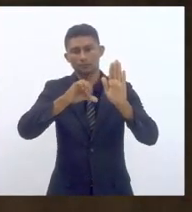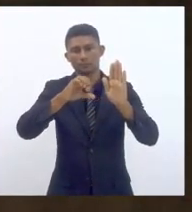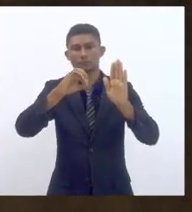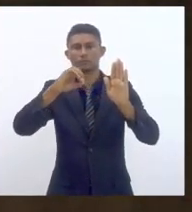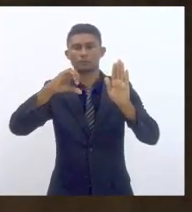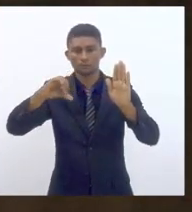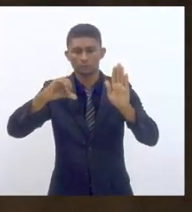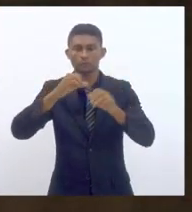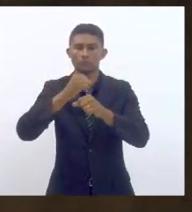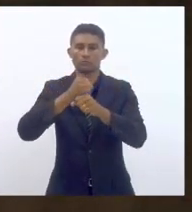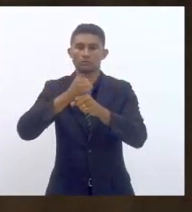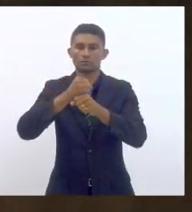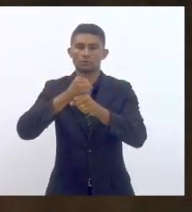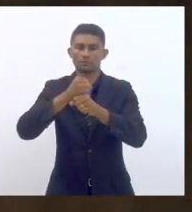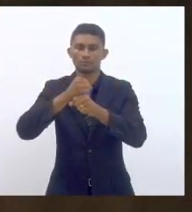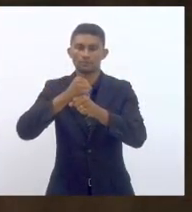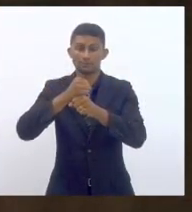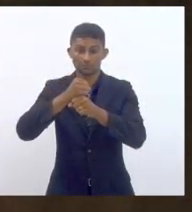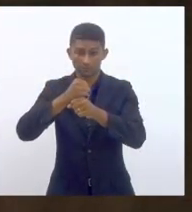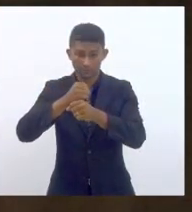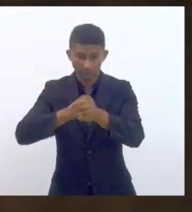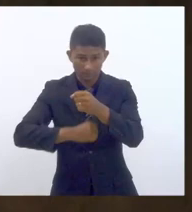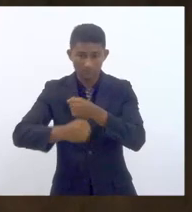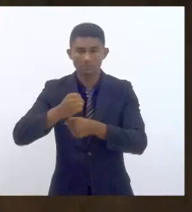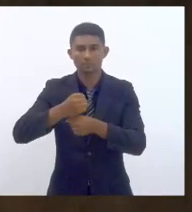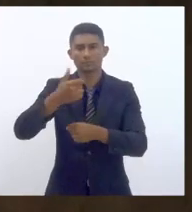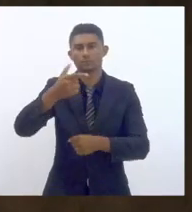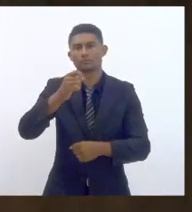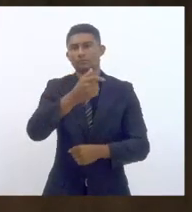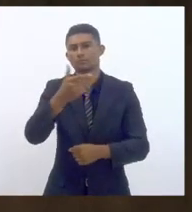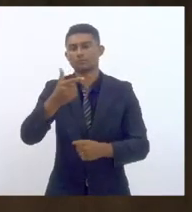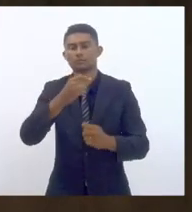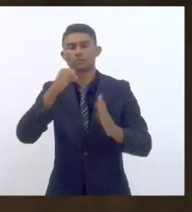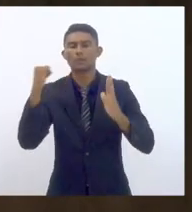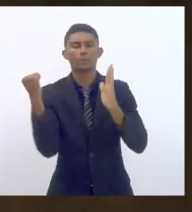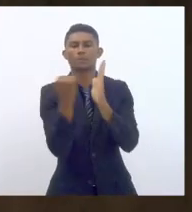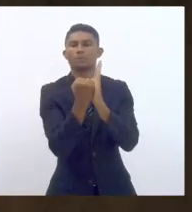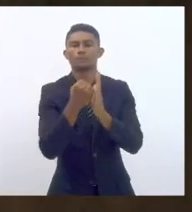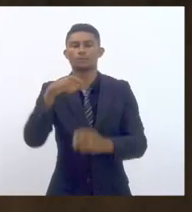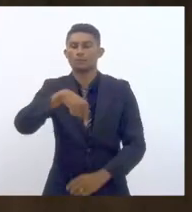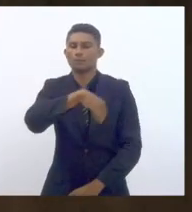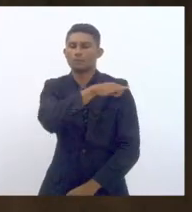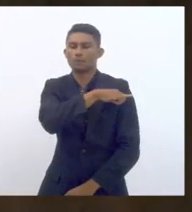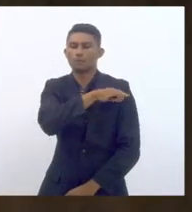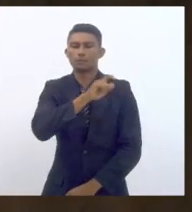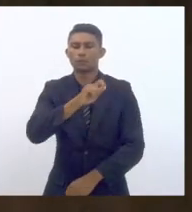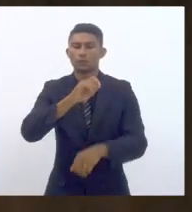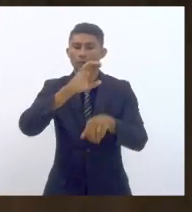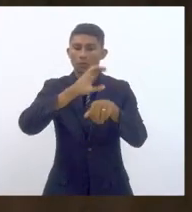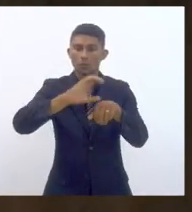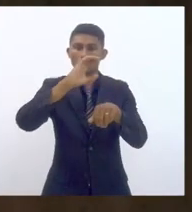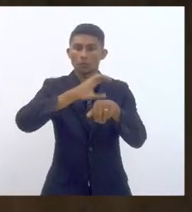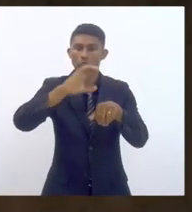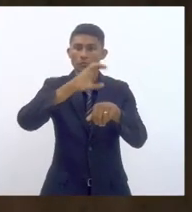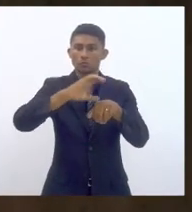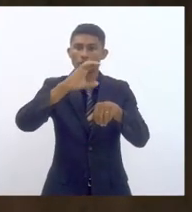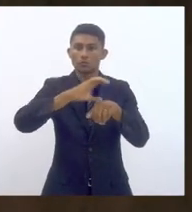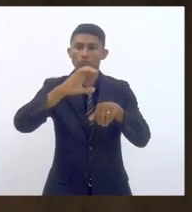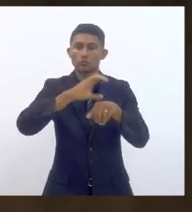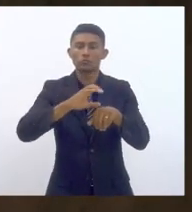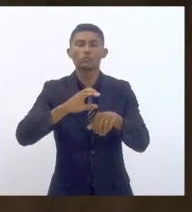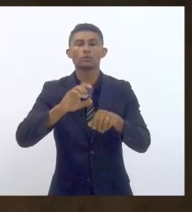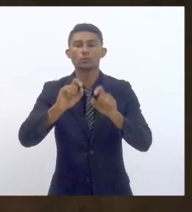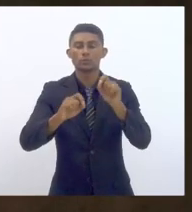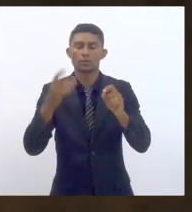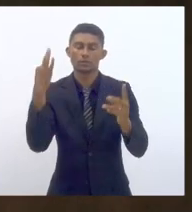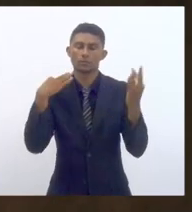5909 de 22, que declara como patrimônio cultural e material do Estado do Rio de Janeiro os cursos profissionalizantes de técnico de turismo e de